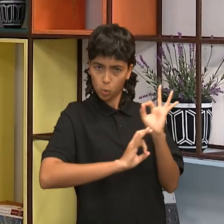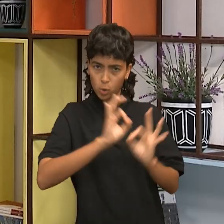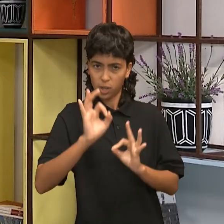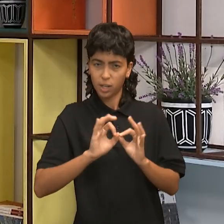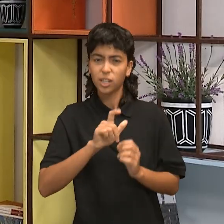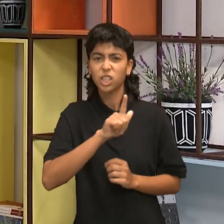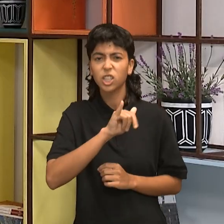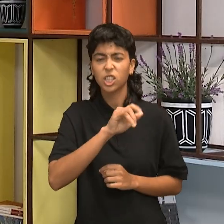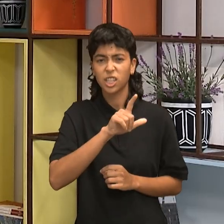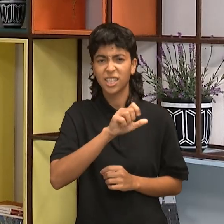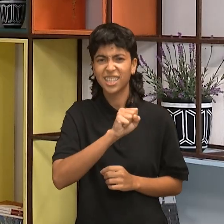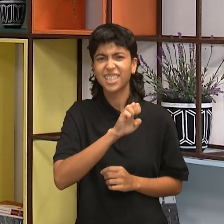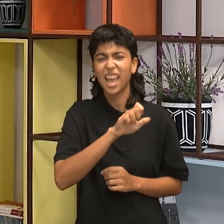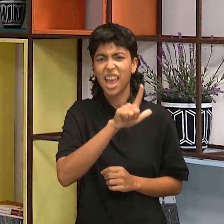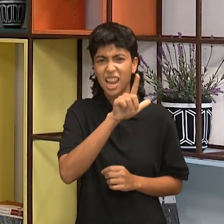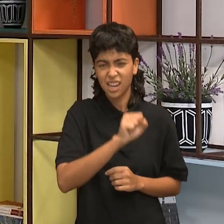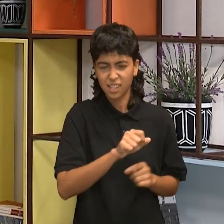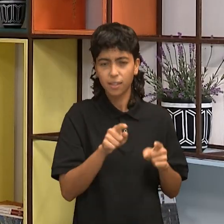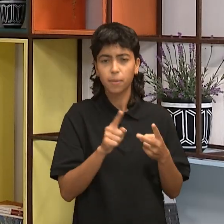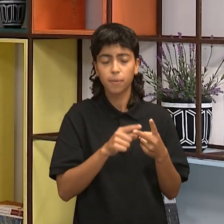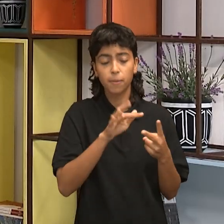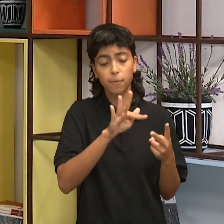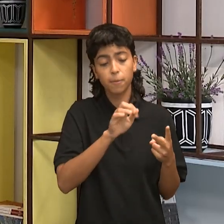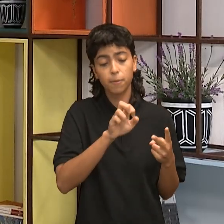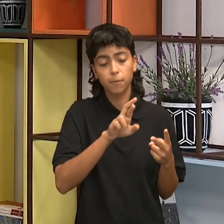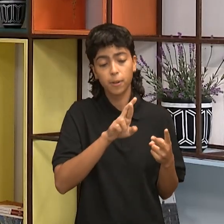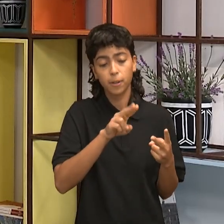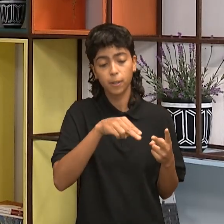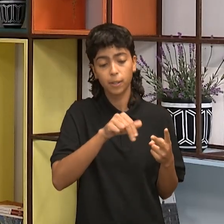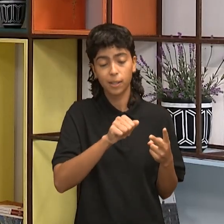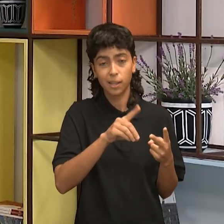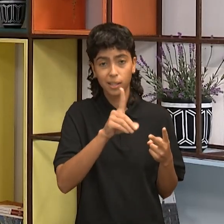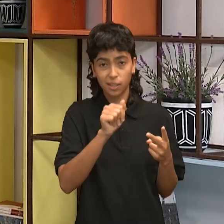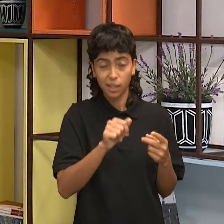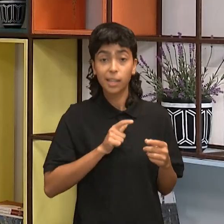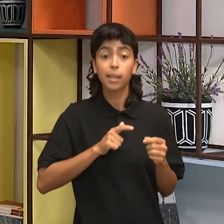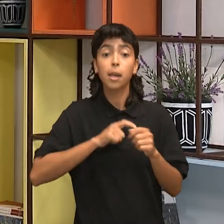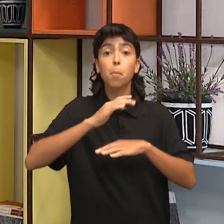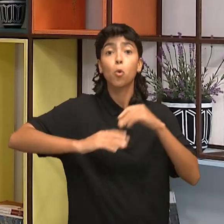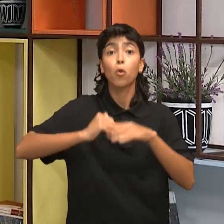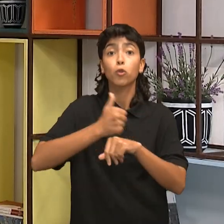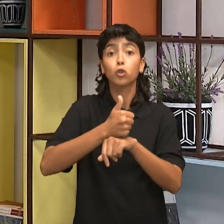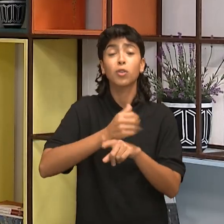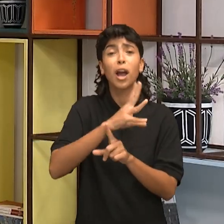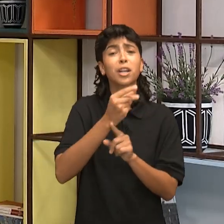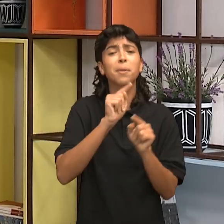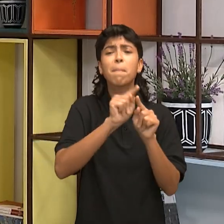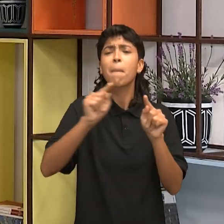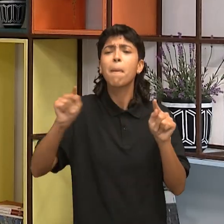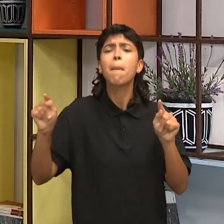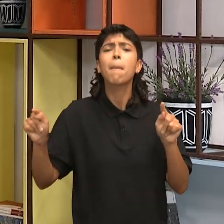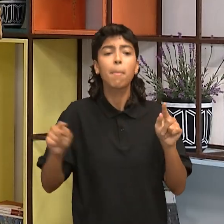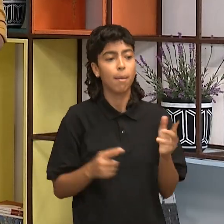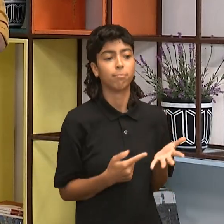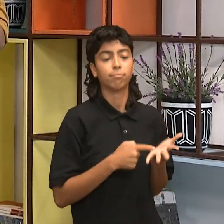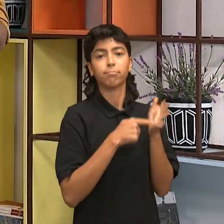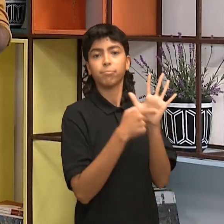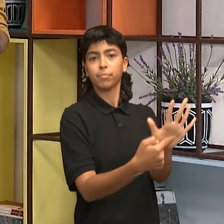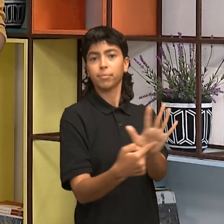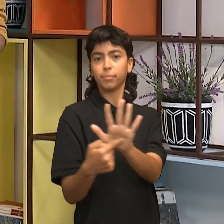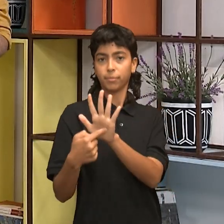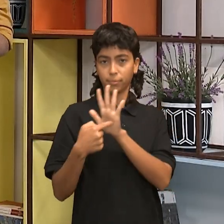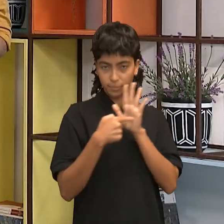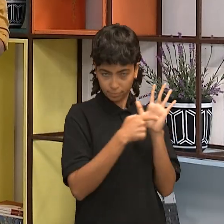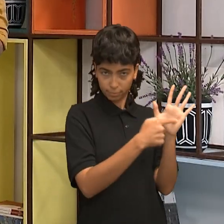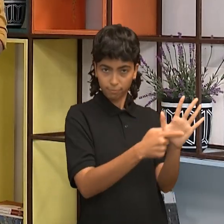a exibição reúne obras de diversos artistas que propõem uma experiência sensorial, intuitiva e simbólica que vai